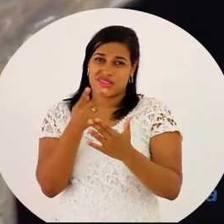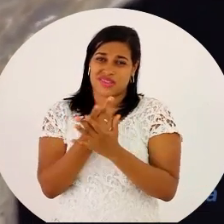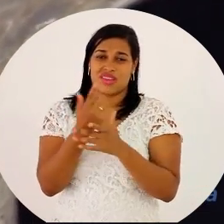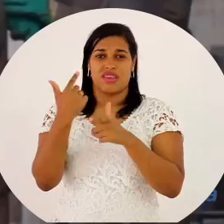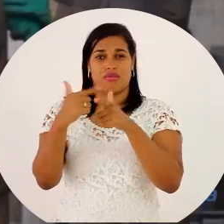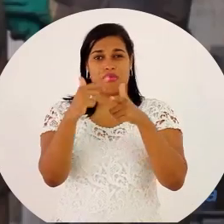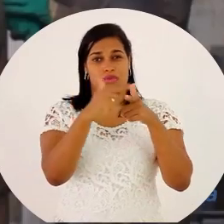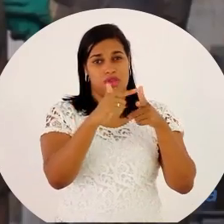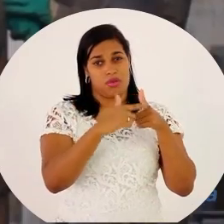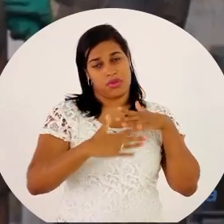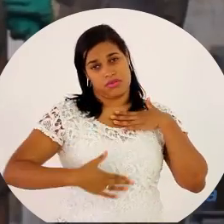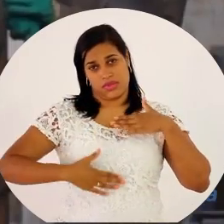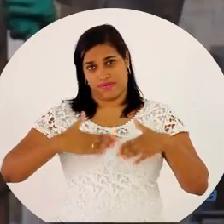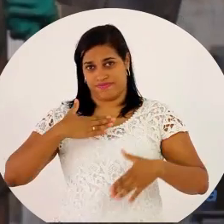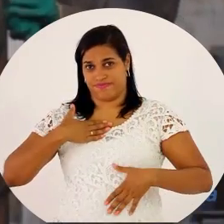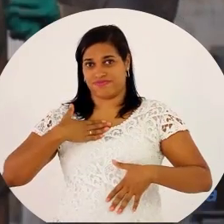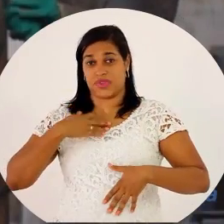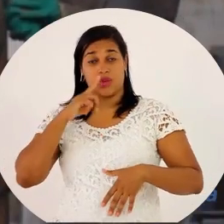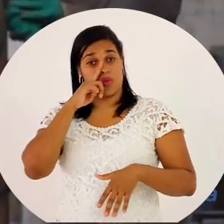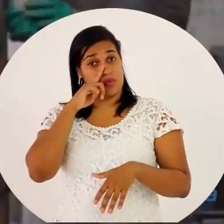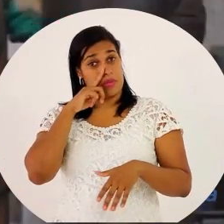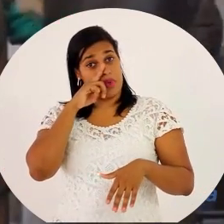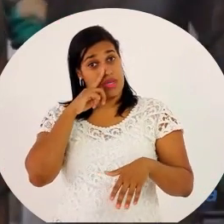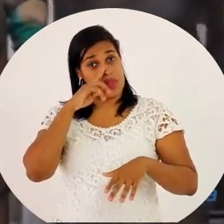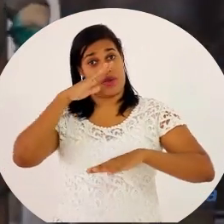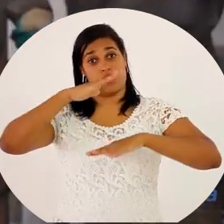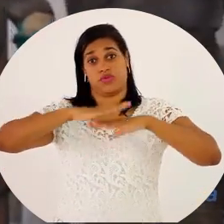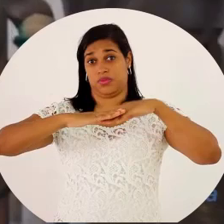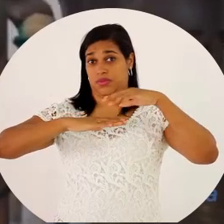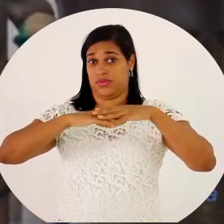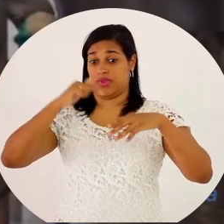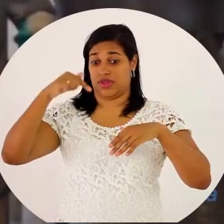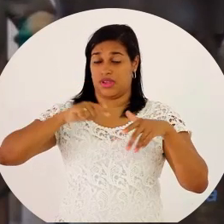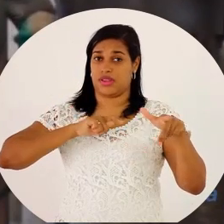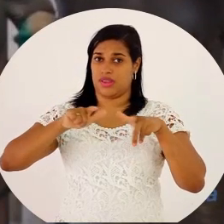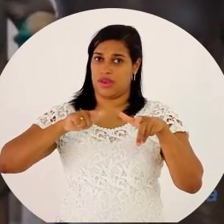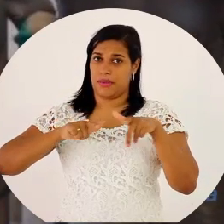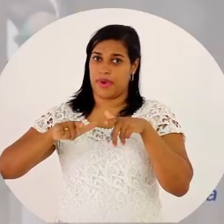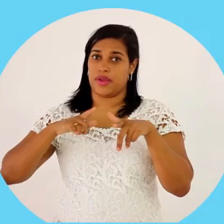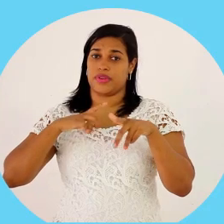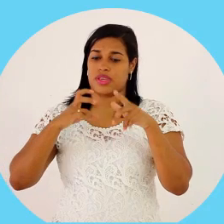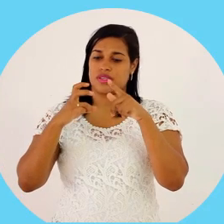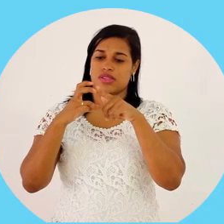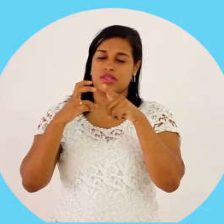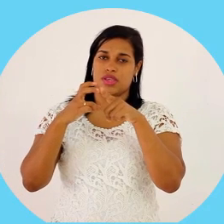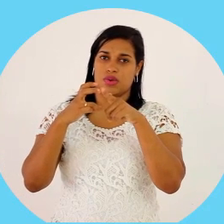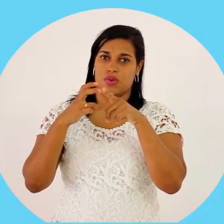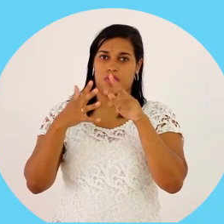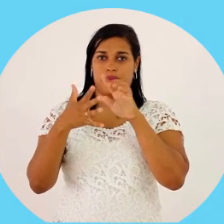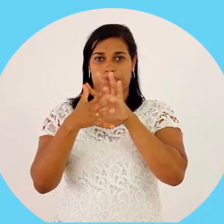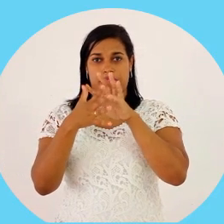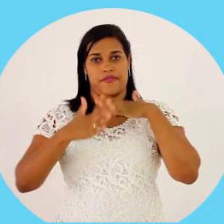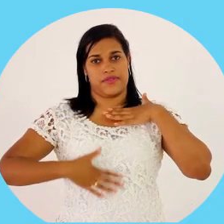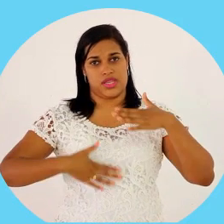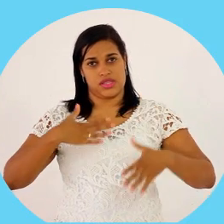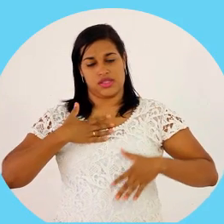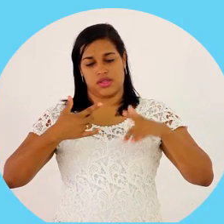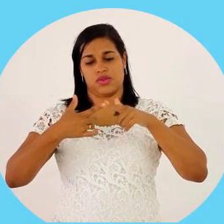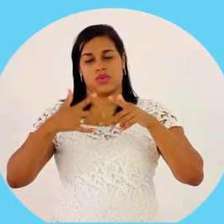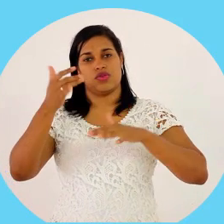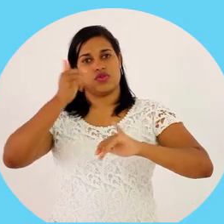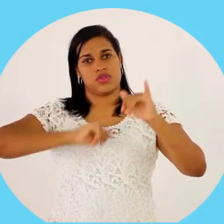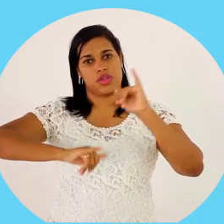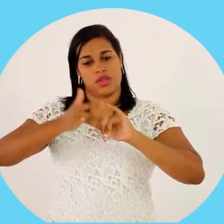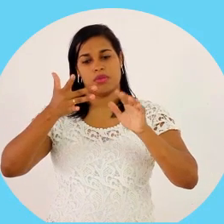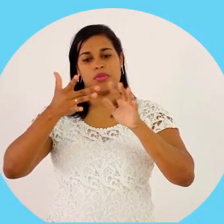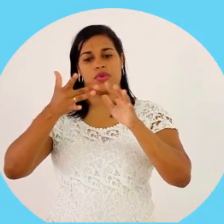bem maior. E os riscos ocupacionais, eles são divididos basicamente em 5 grupos. Os riscos físicos, os químicos,